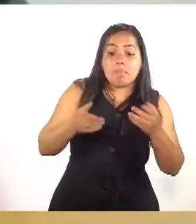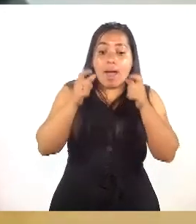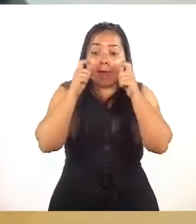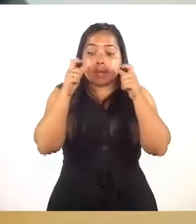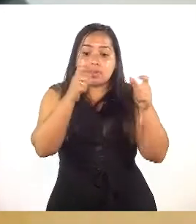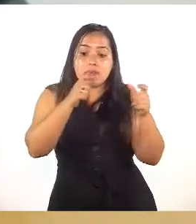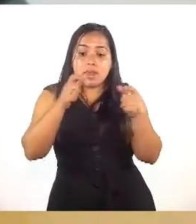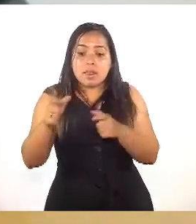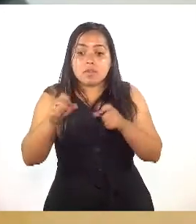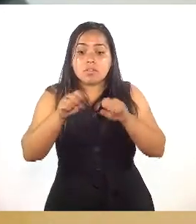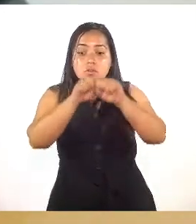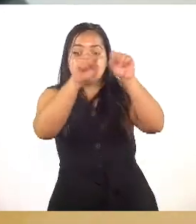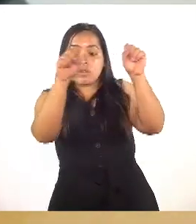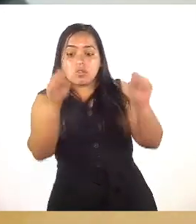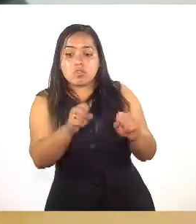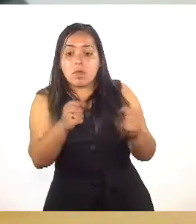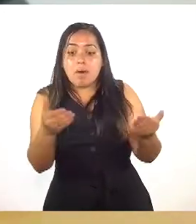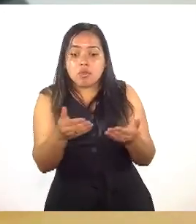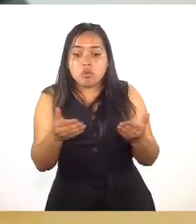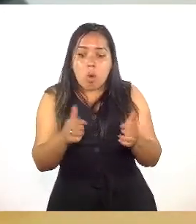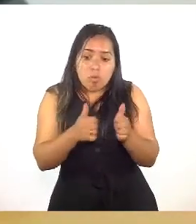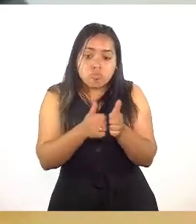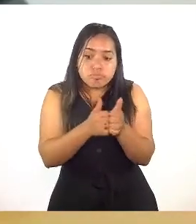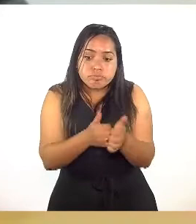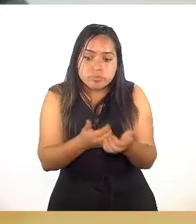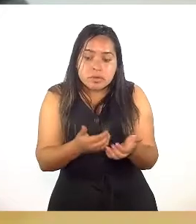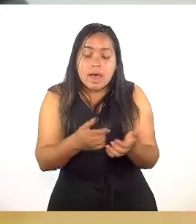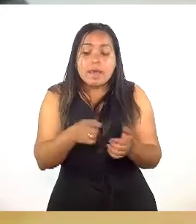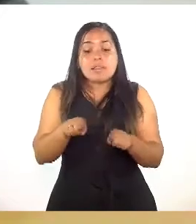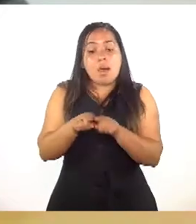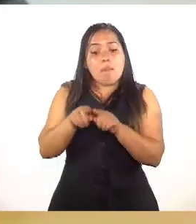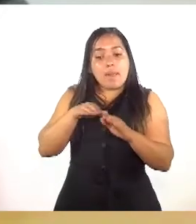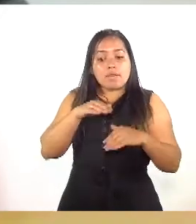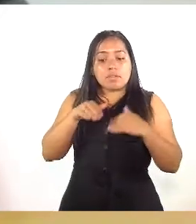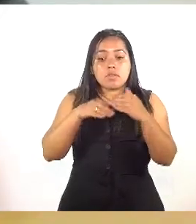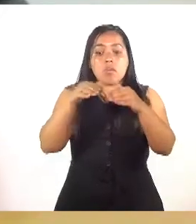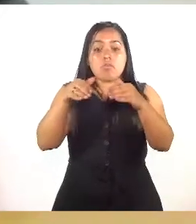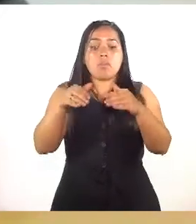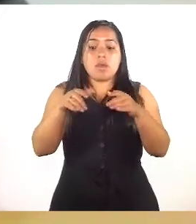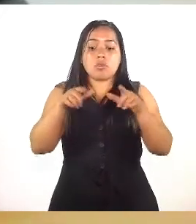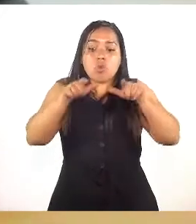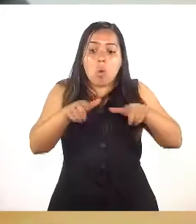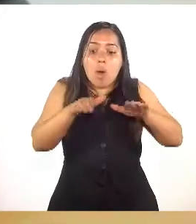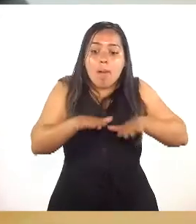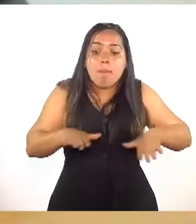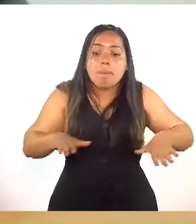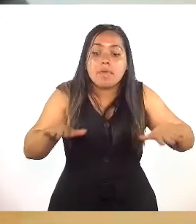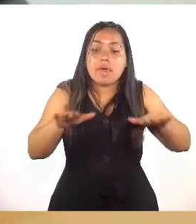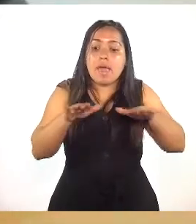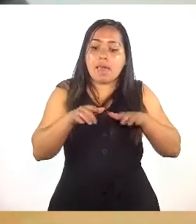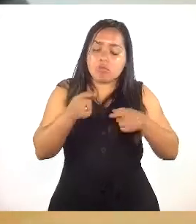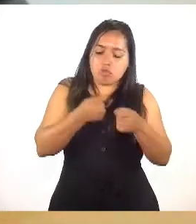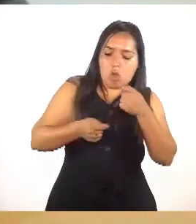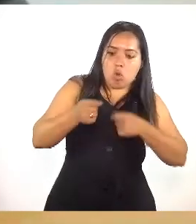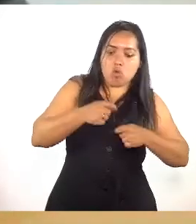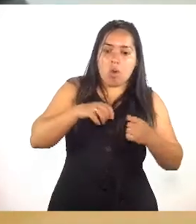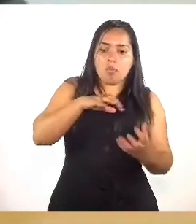insere, equilibrando os interesses e desenvolvendo um ambiente econômico sustentável que beneficia a